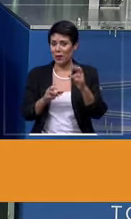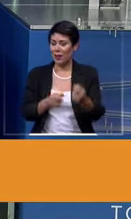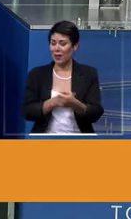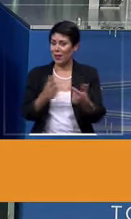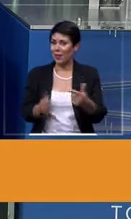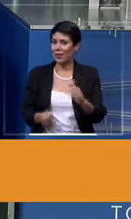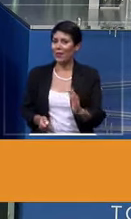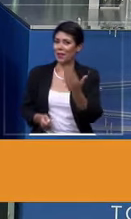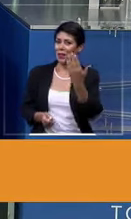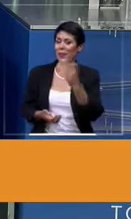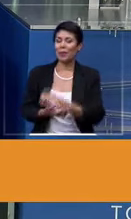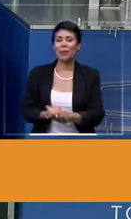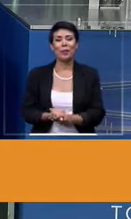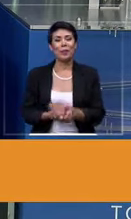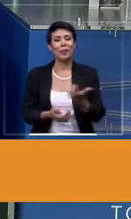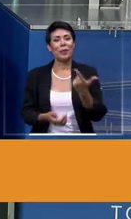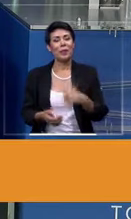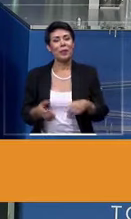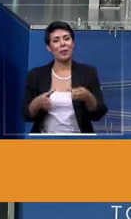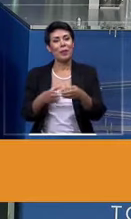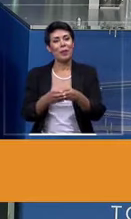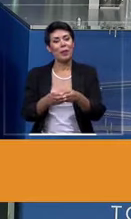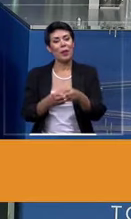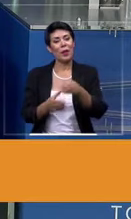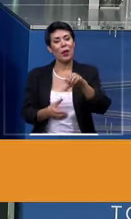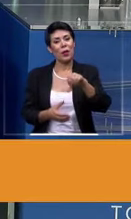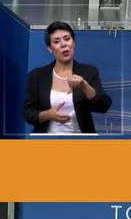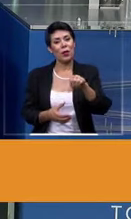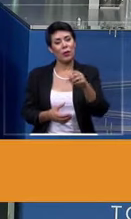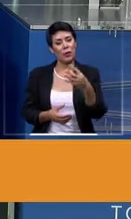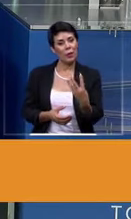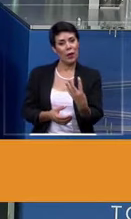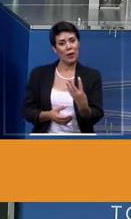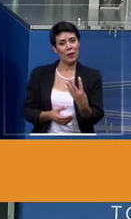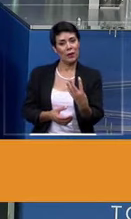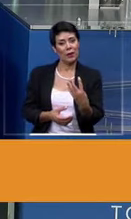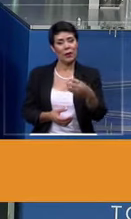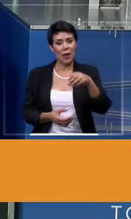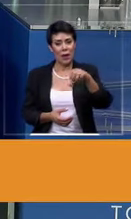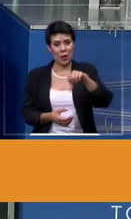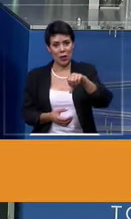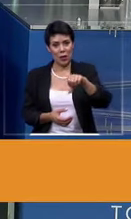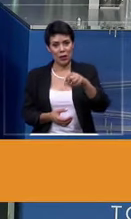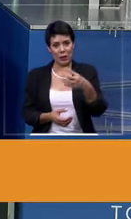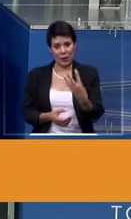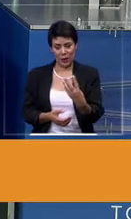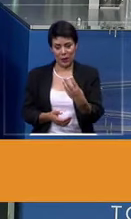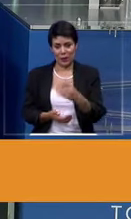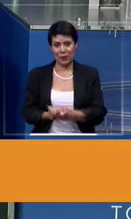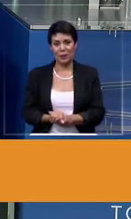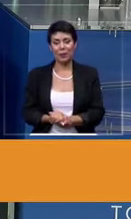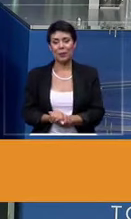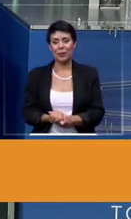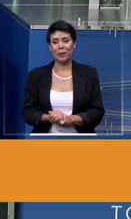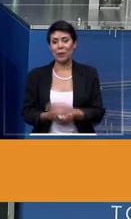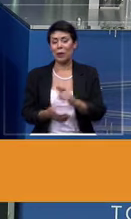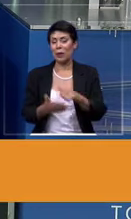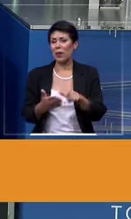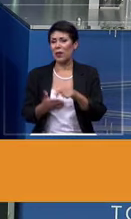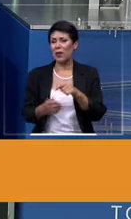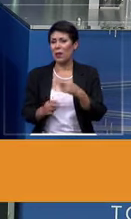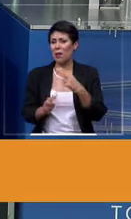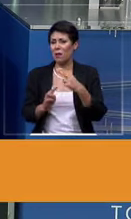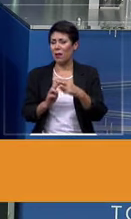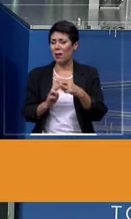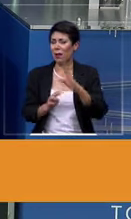sorte chegando. Bola marrom, número 94. Marrom, 94. Loterias